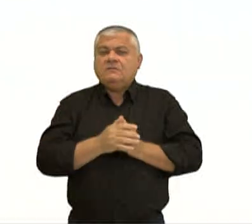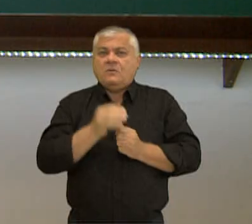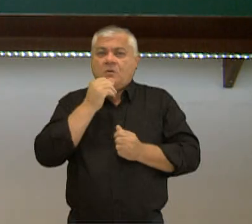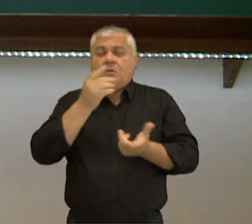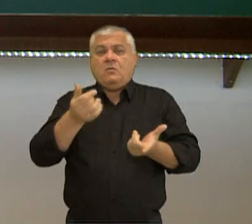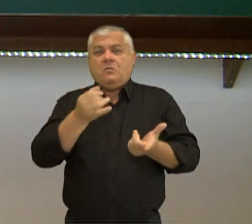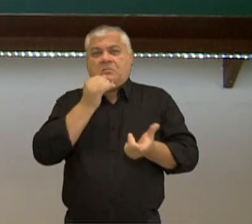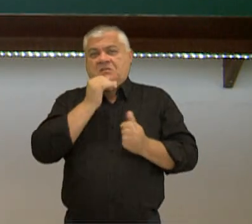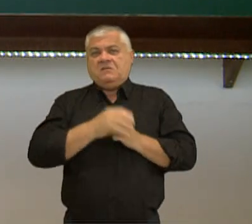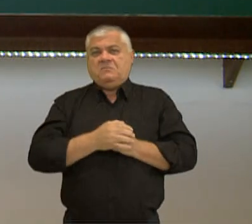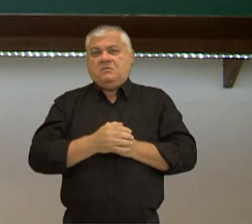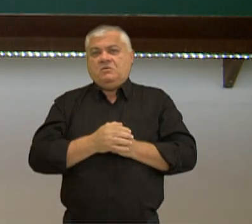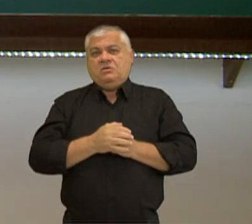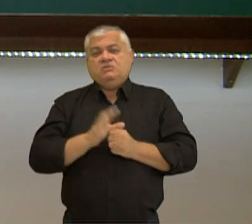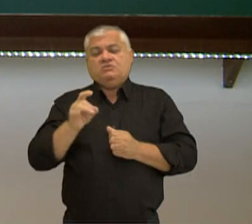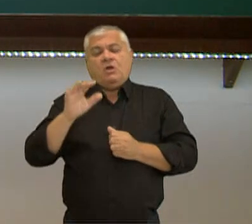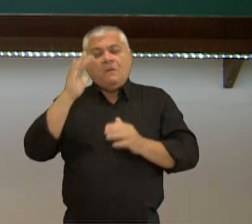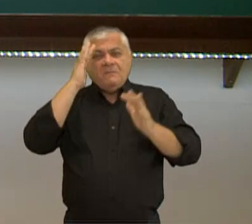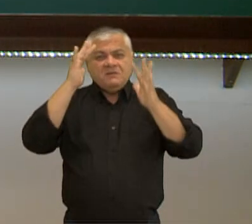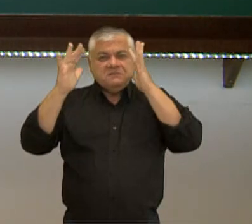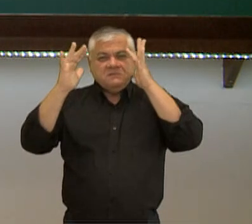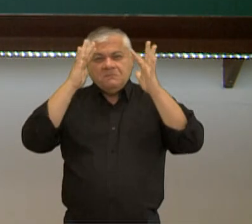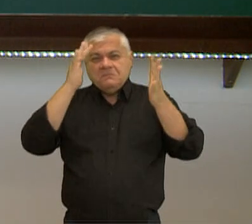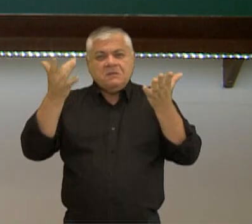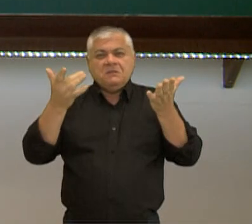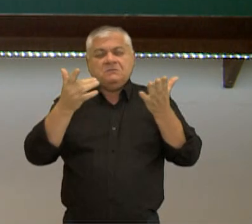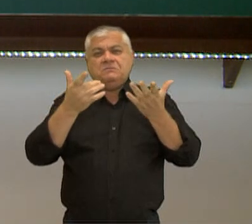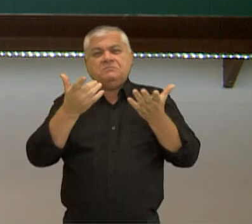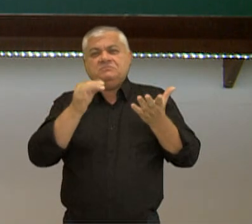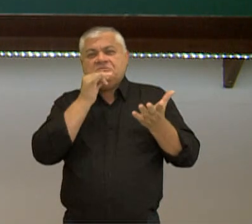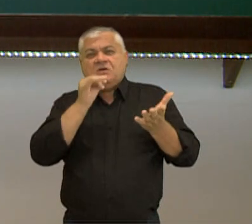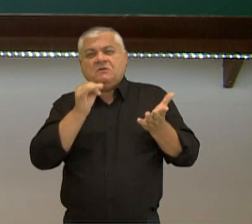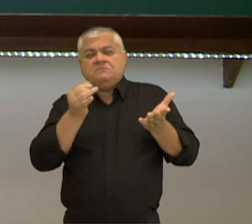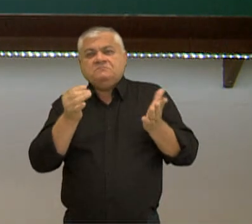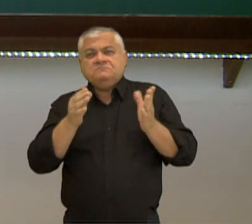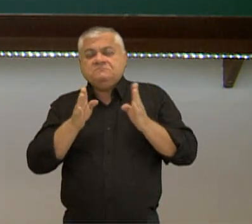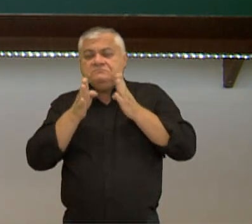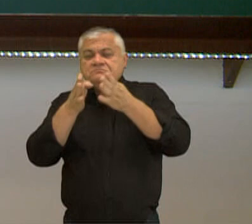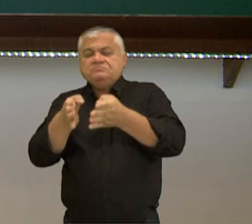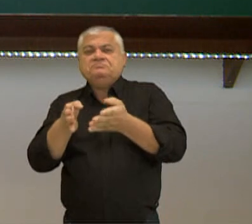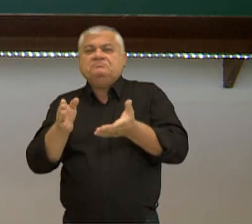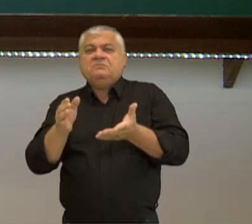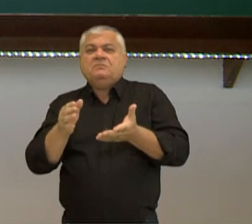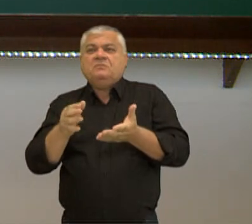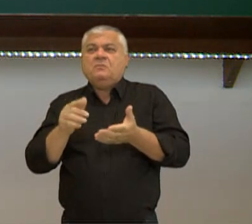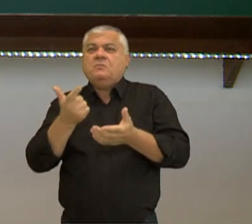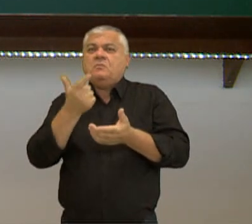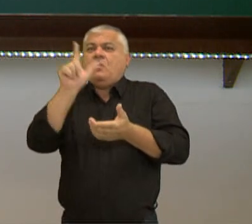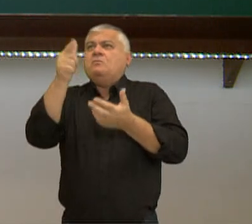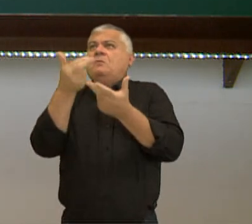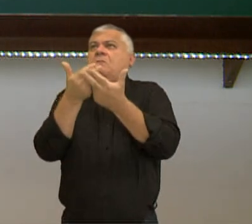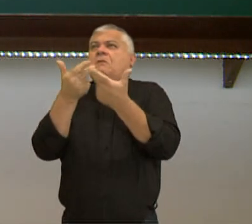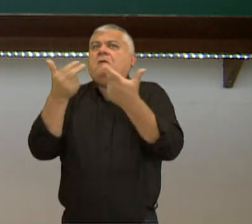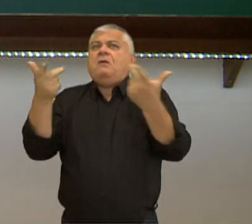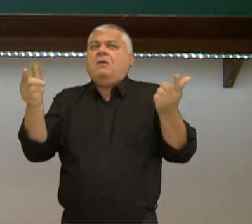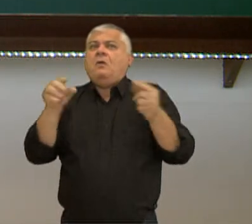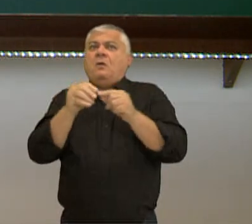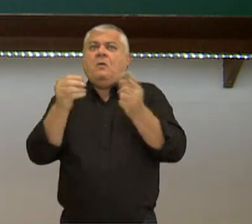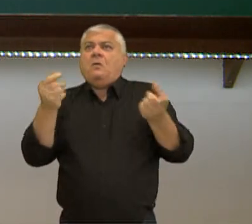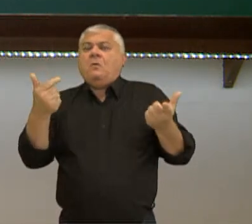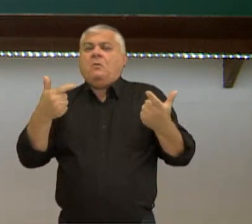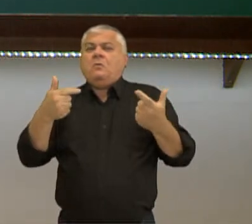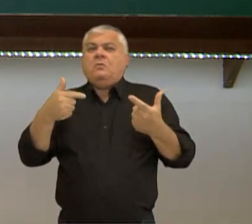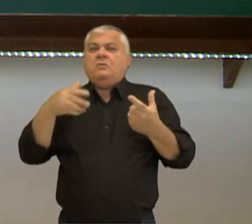pré-determinismos, né, ou pensamentos voltados assim, a questões assim, transcendentais ou questões místicas, né?